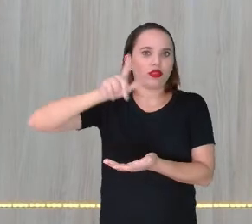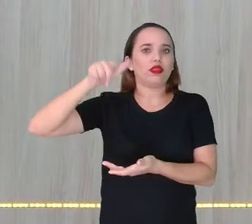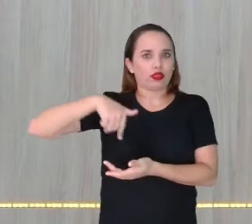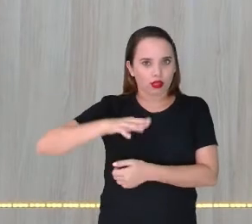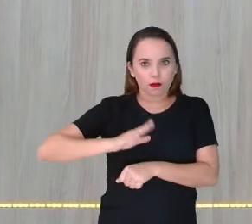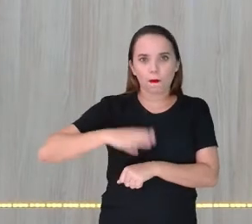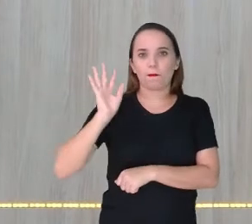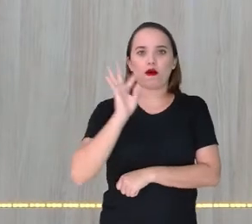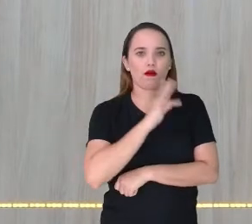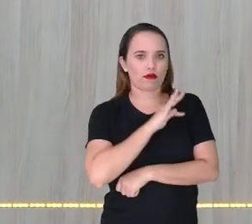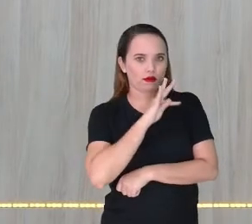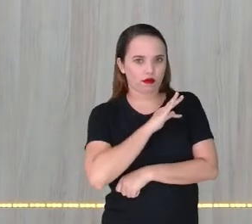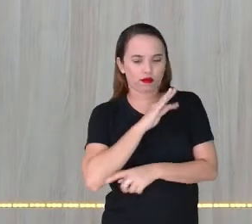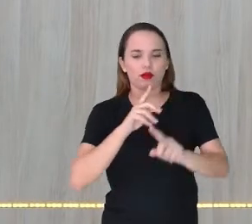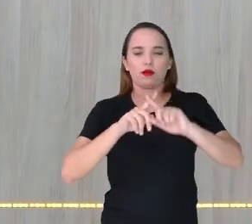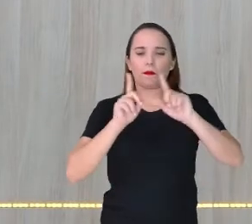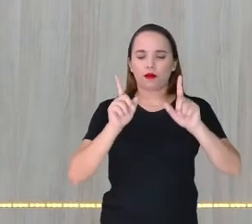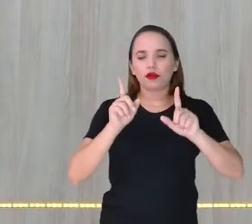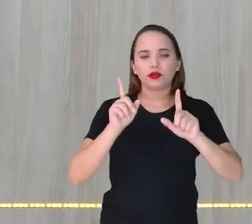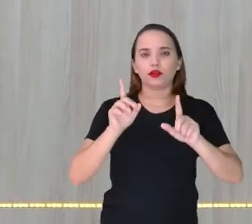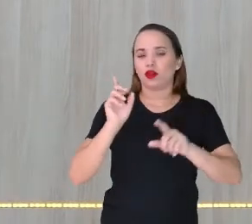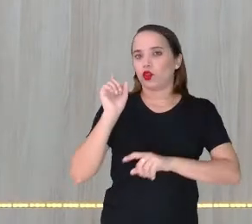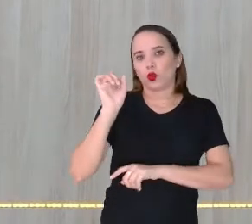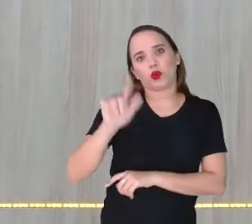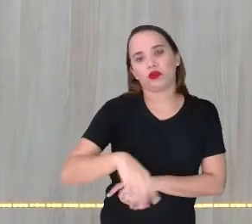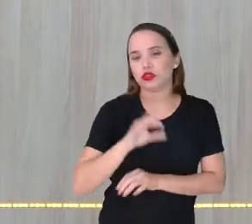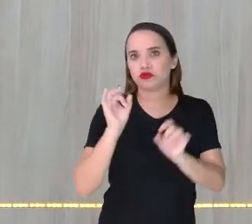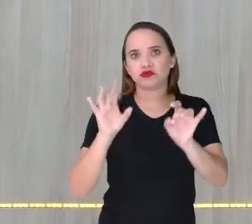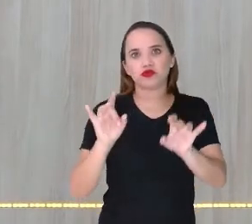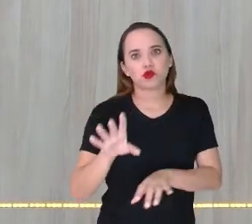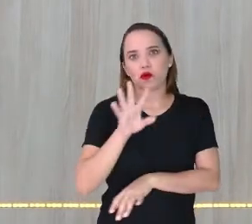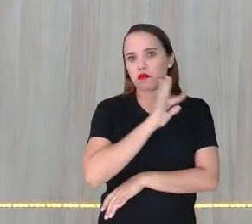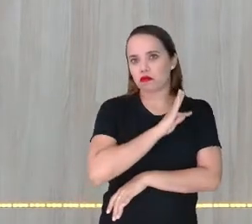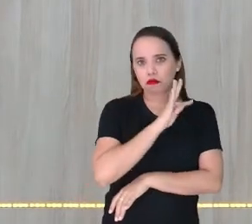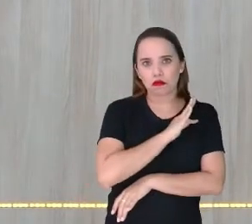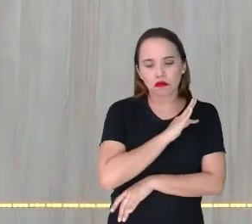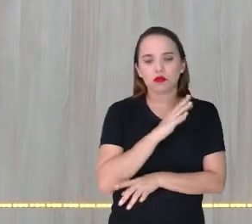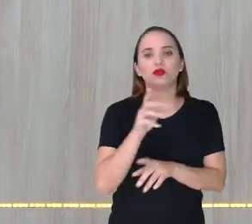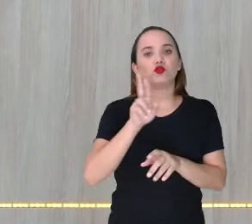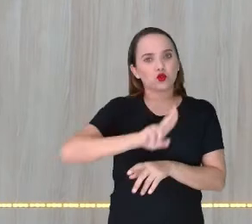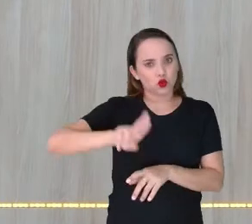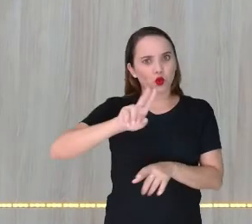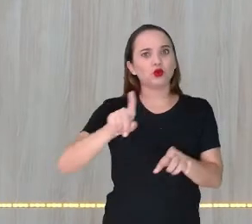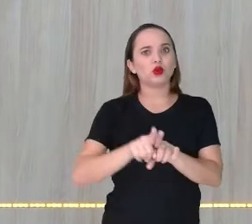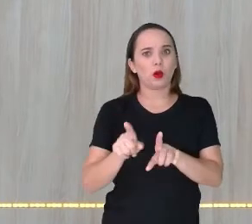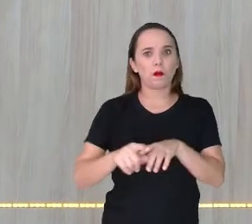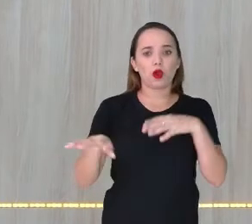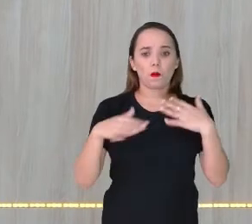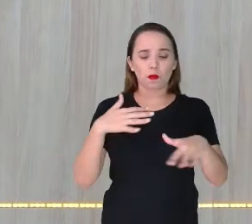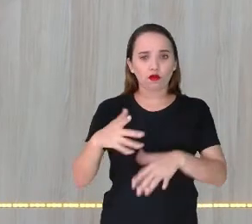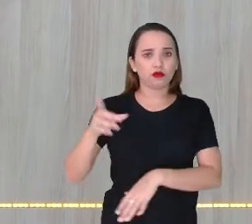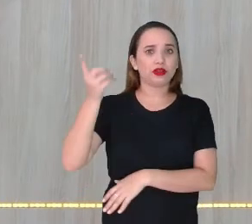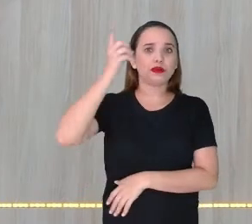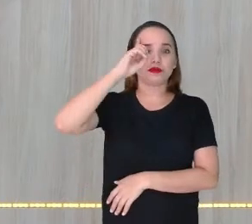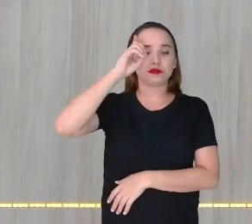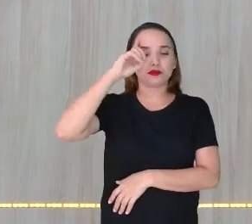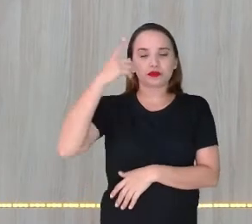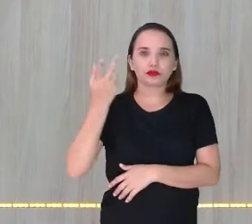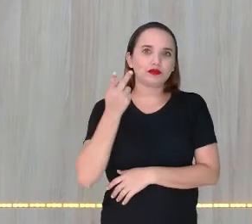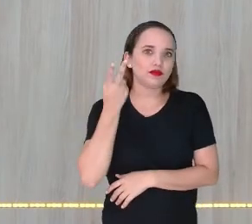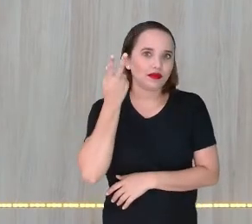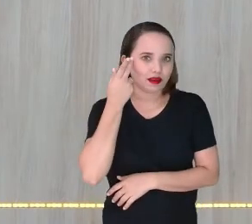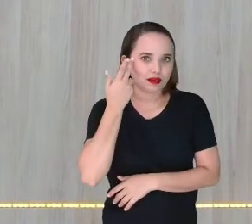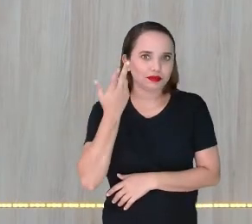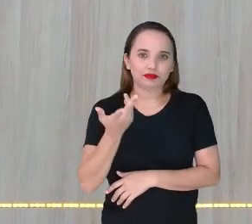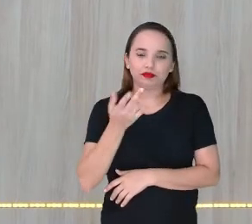ela é exclusivamente técnica, quando, na verdade, a gente também utiliza movimentos do dia a dia. Então, de repente, tem uma corrida que